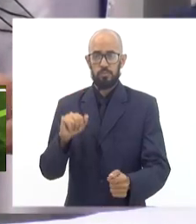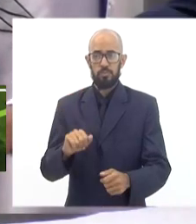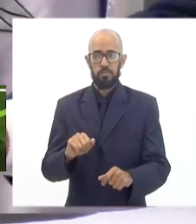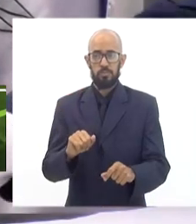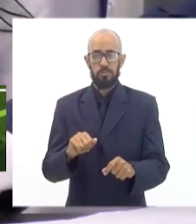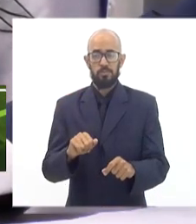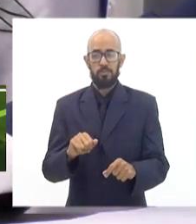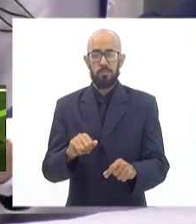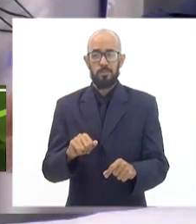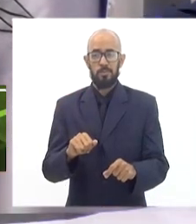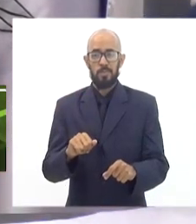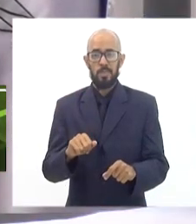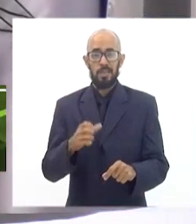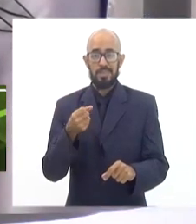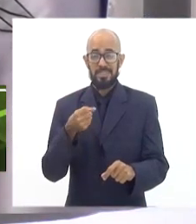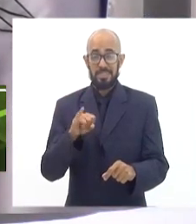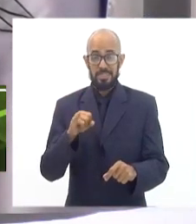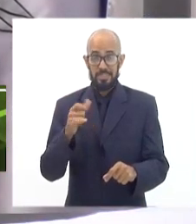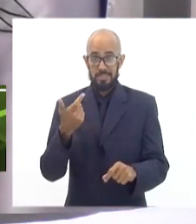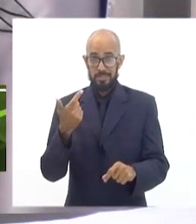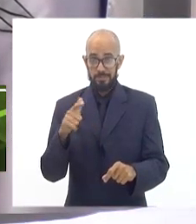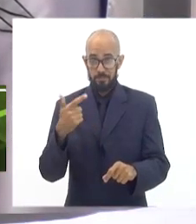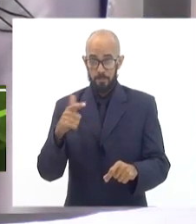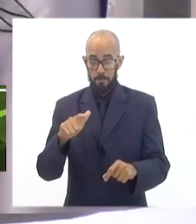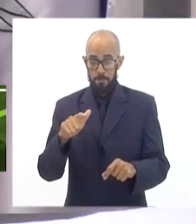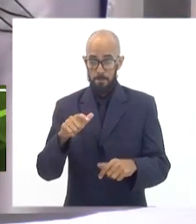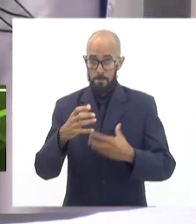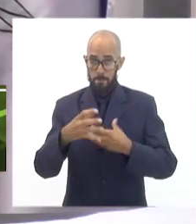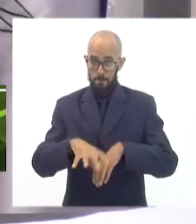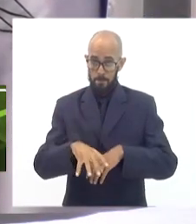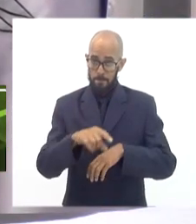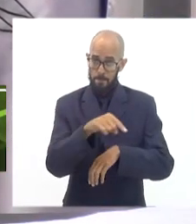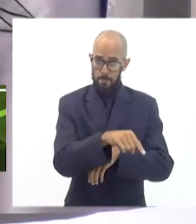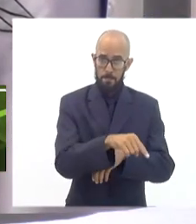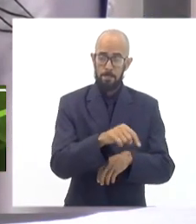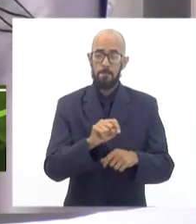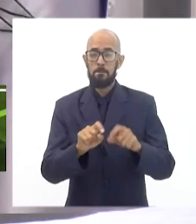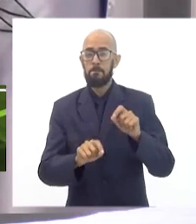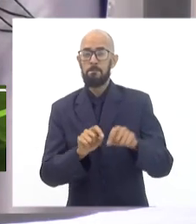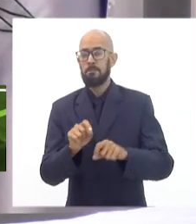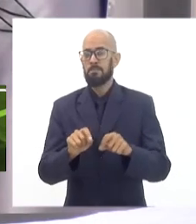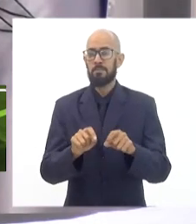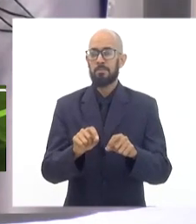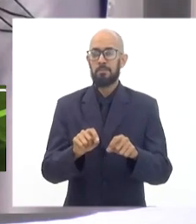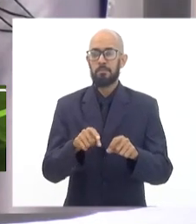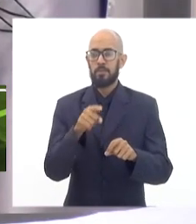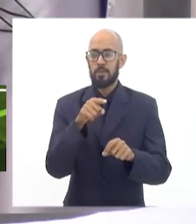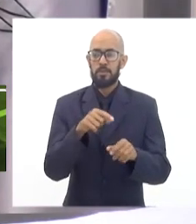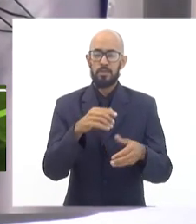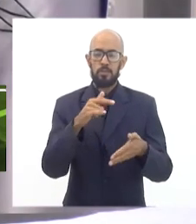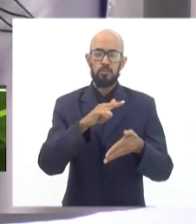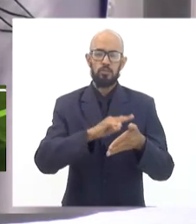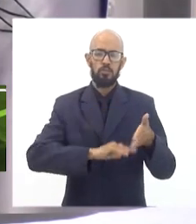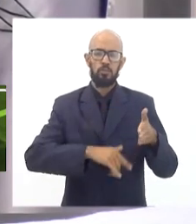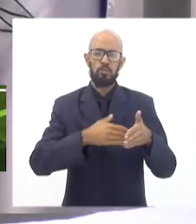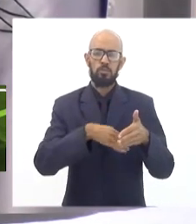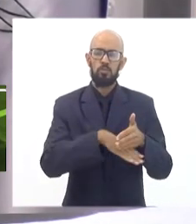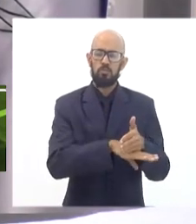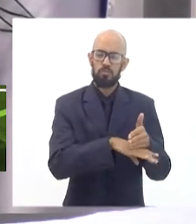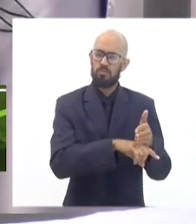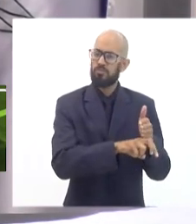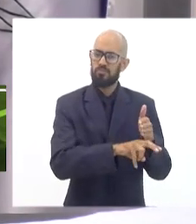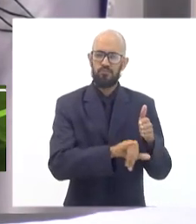sem erros sem este concurso público e este a ser Google vai se perder